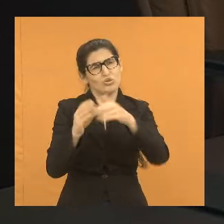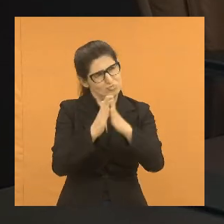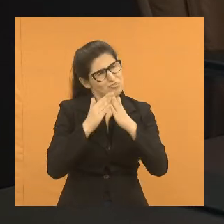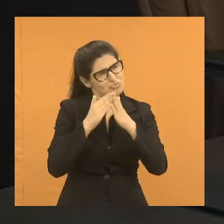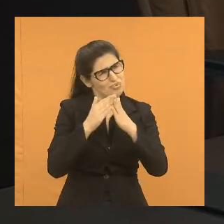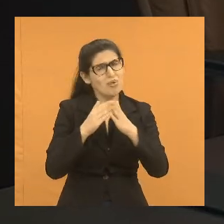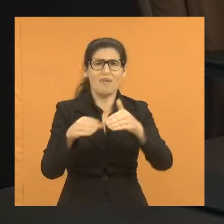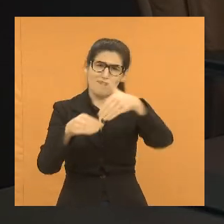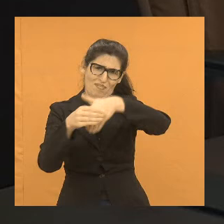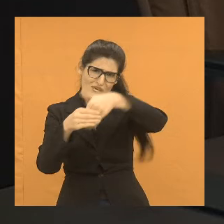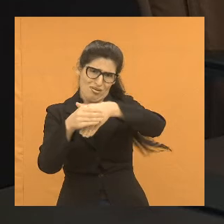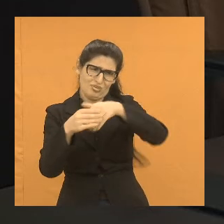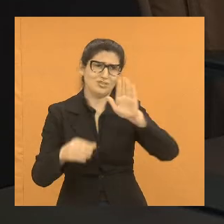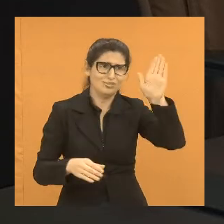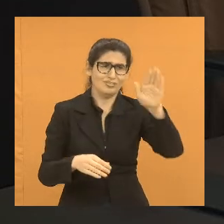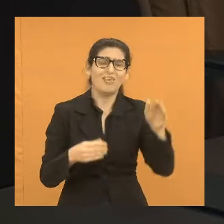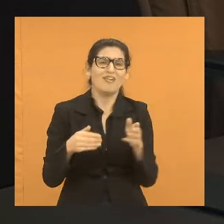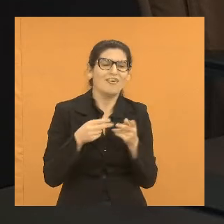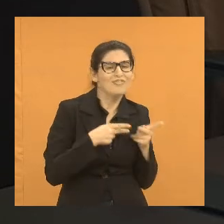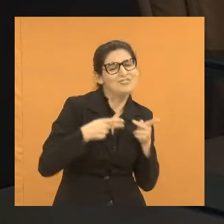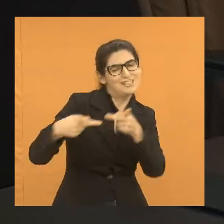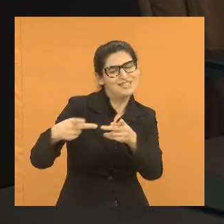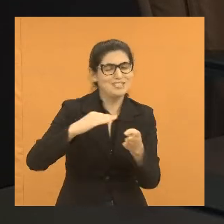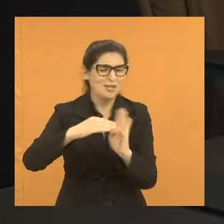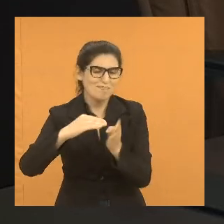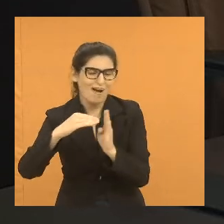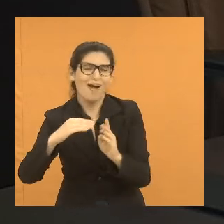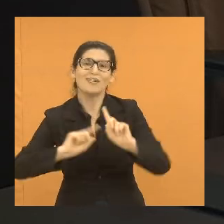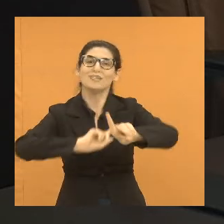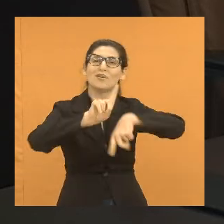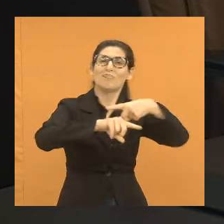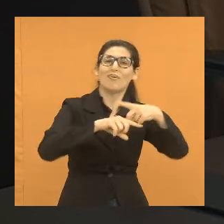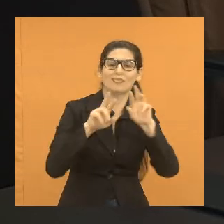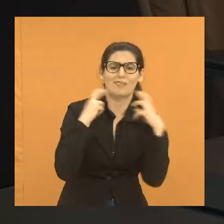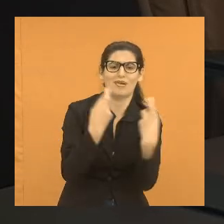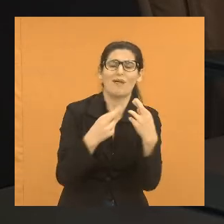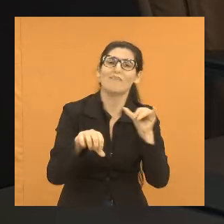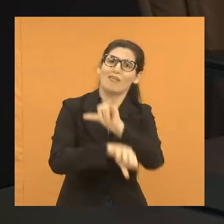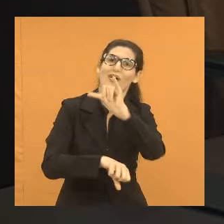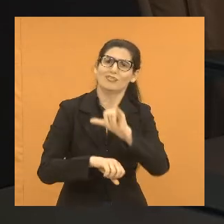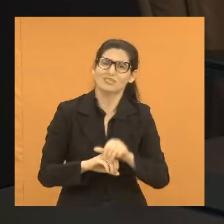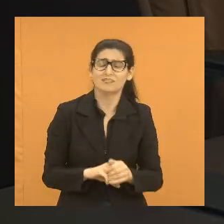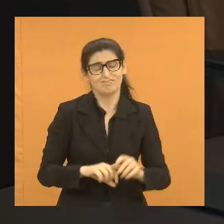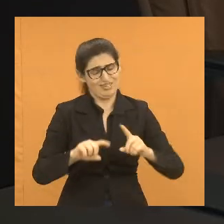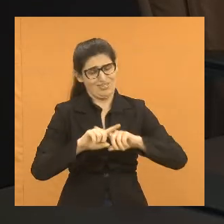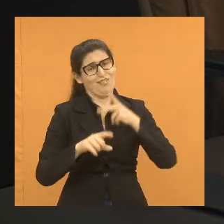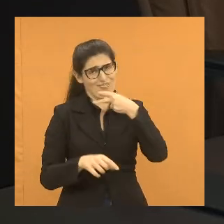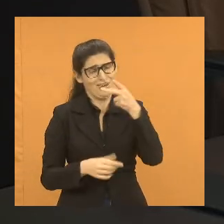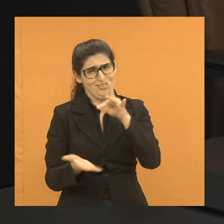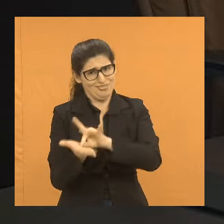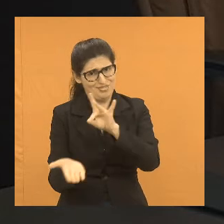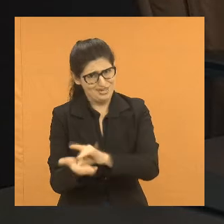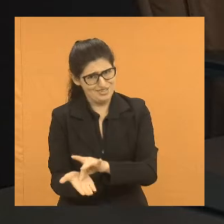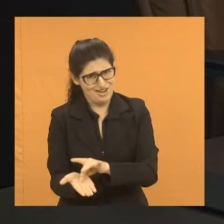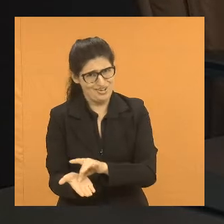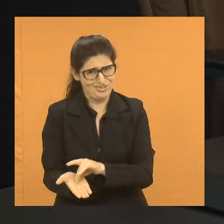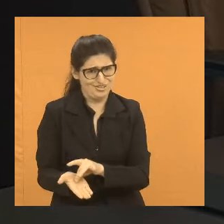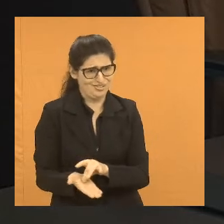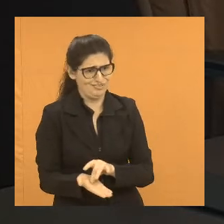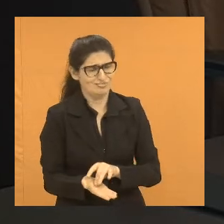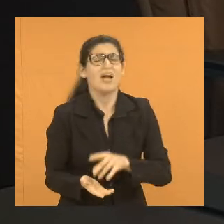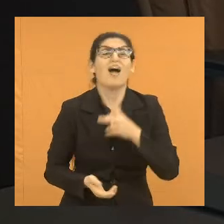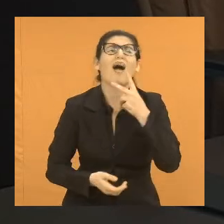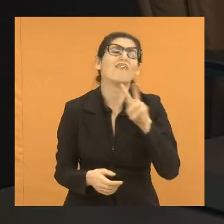e depois não compareçam nem nessas reuniões. Não estou criticando o vereador, não. Eu estou falando a verdade. Se eles acharem que está errado,